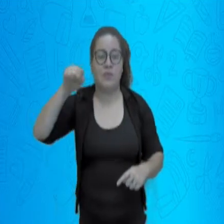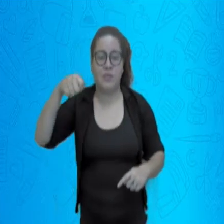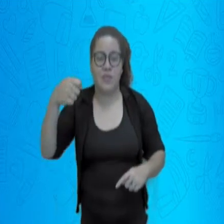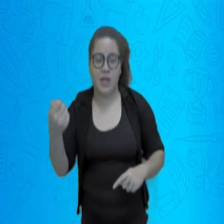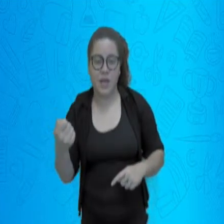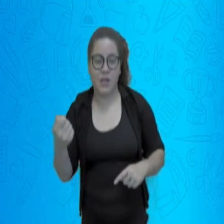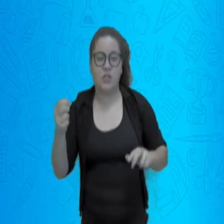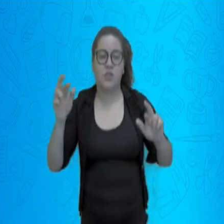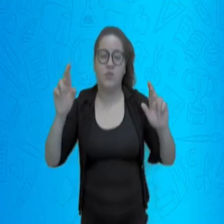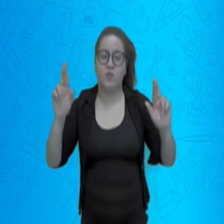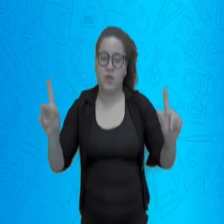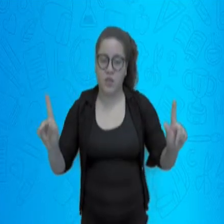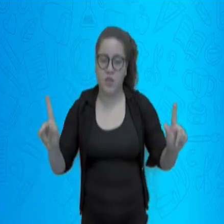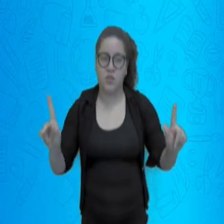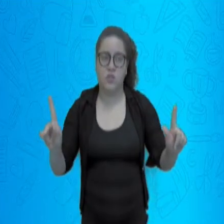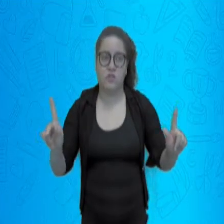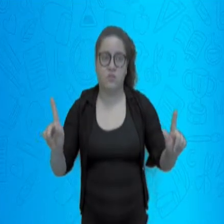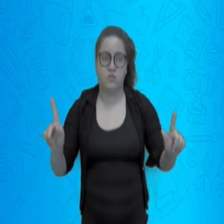vou